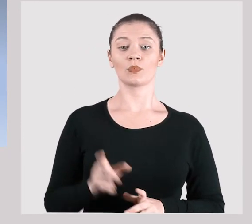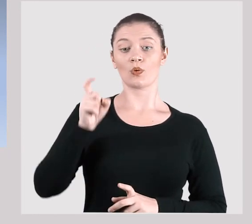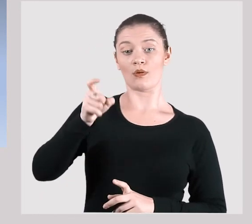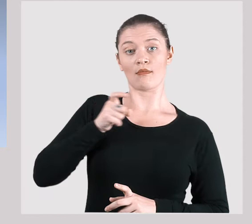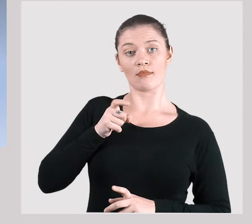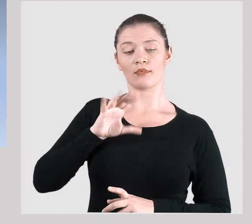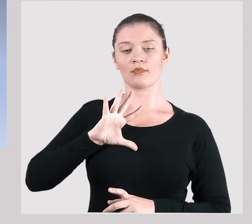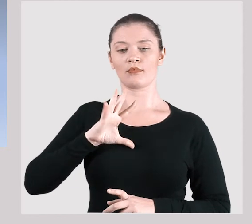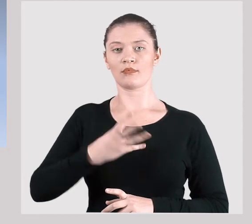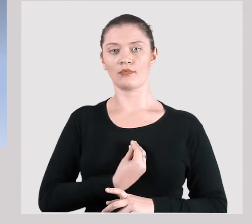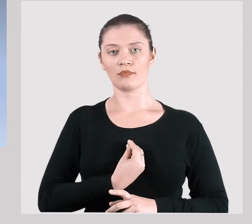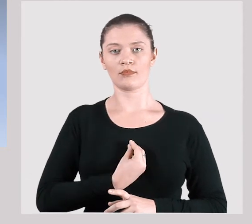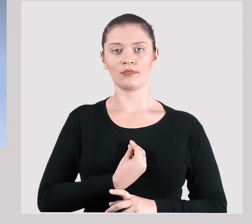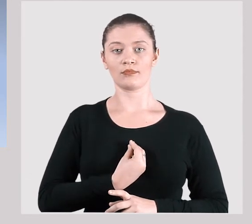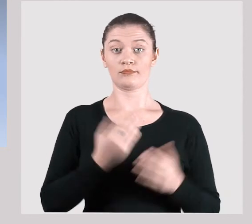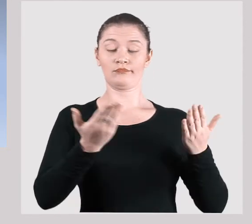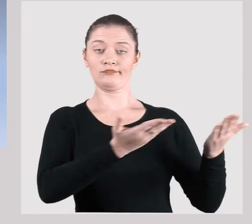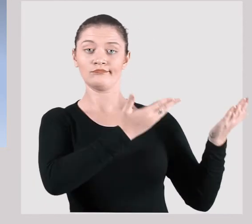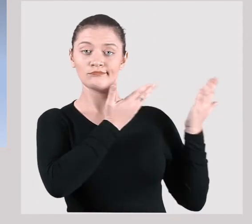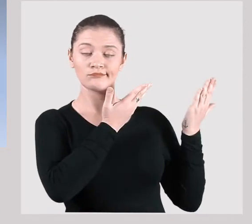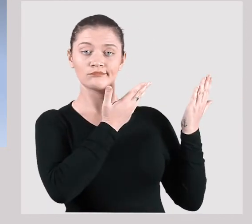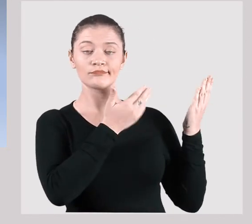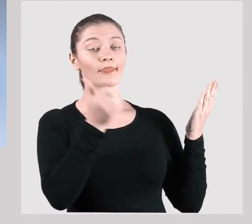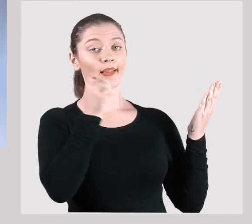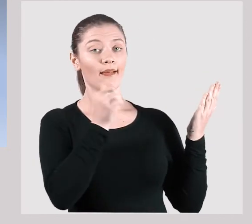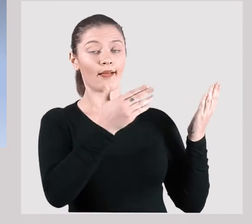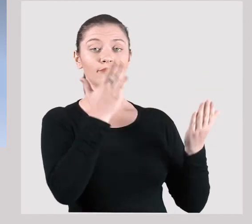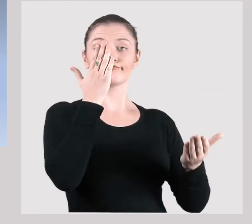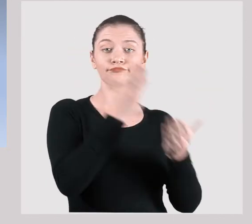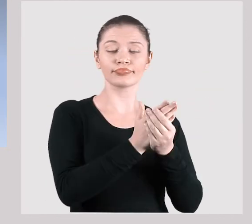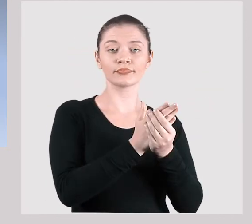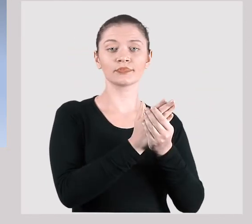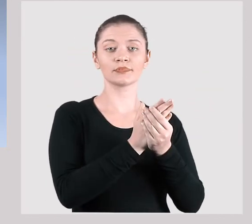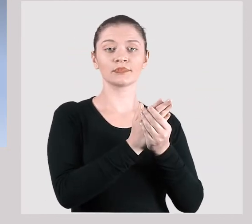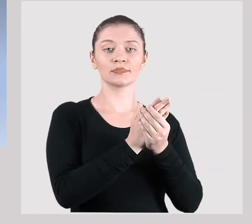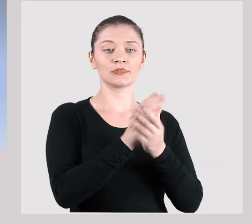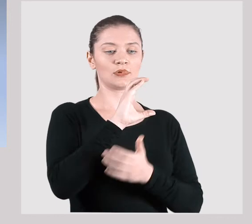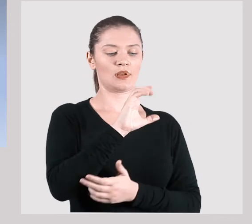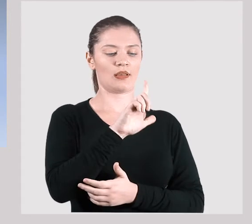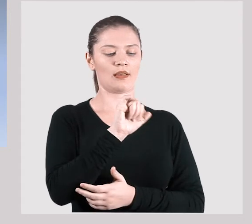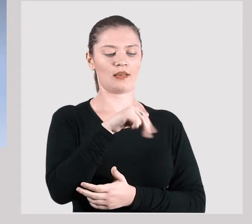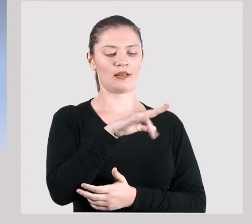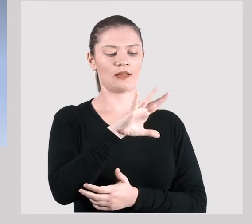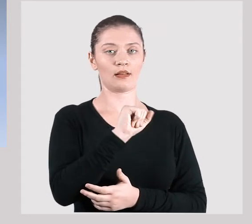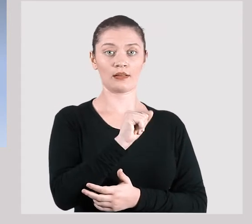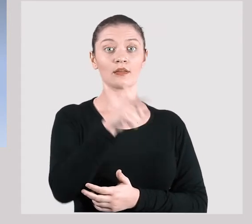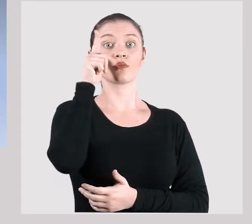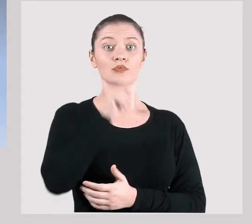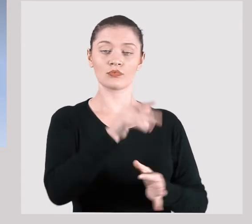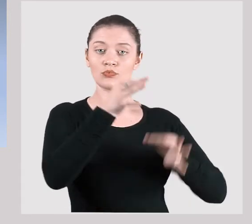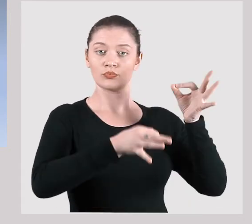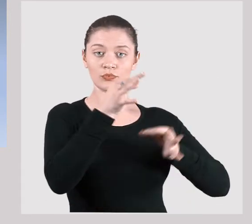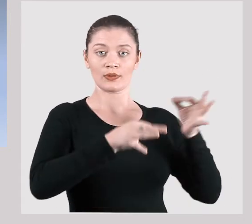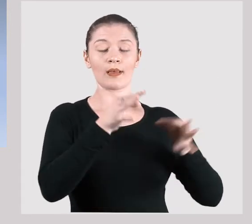é a Keira Bell, ela processou a clínica Tavistock, ganhou na justiça. Ela teve os